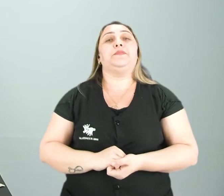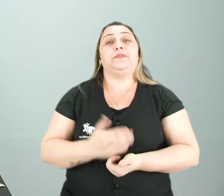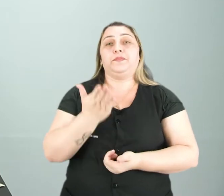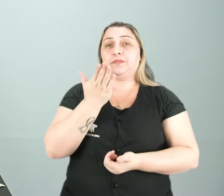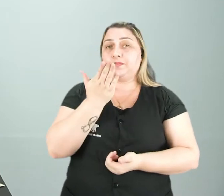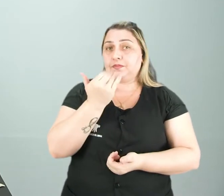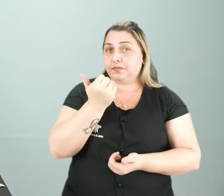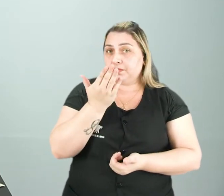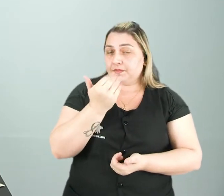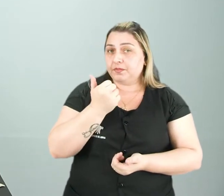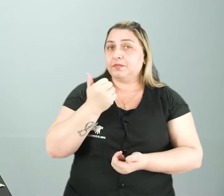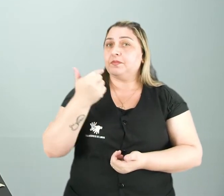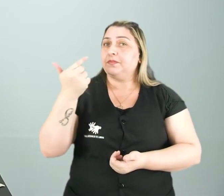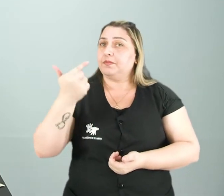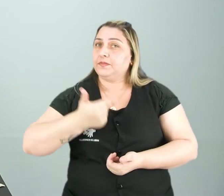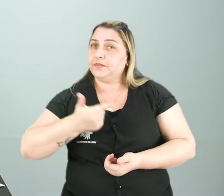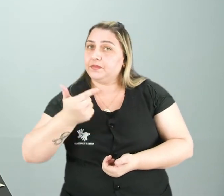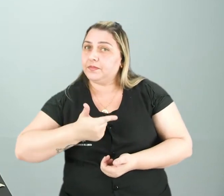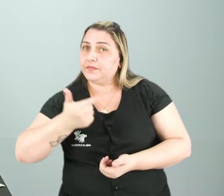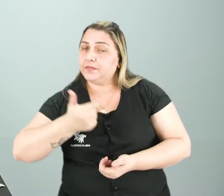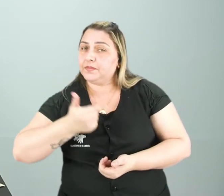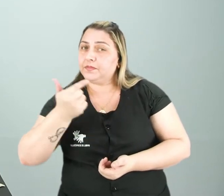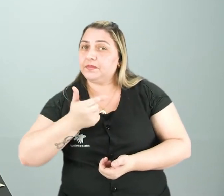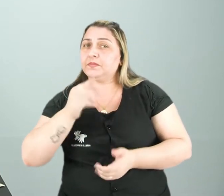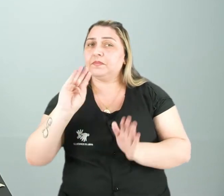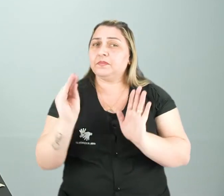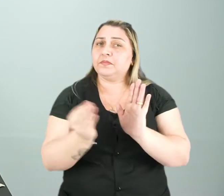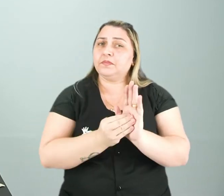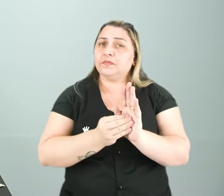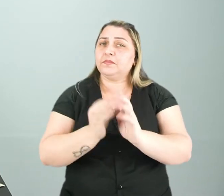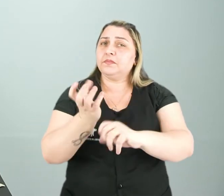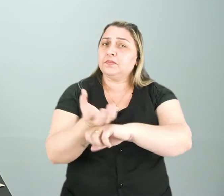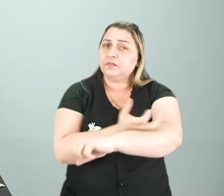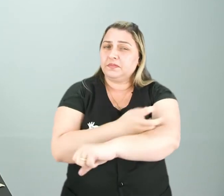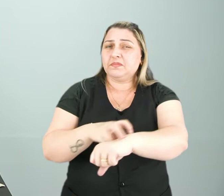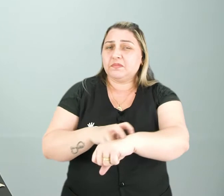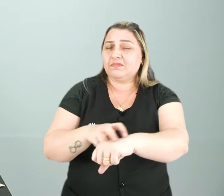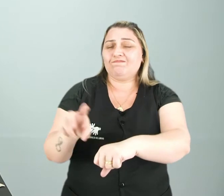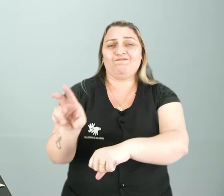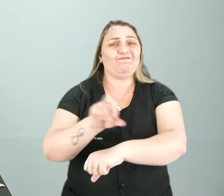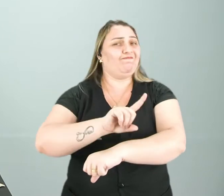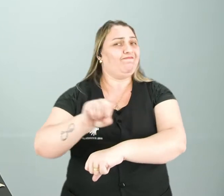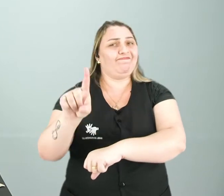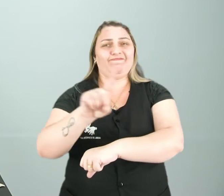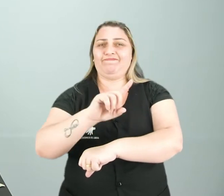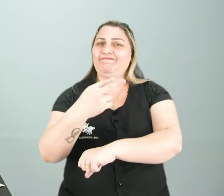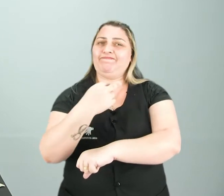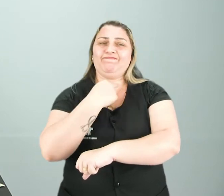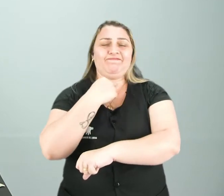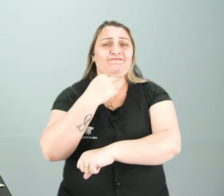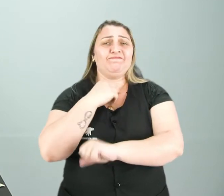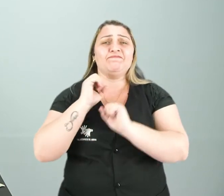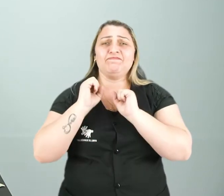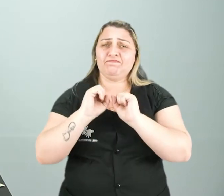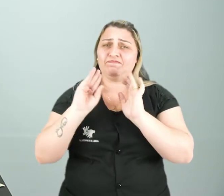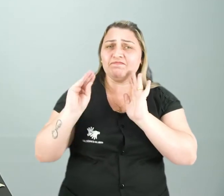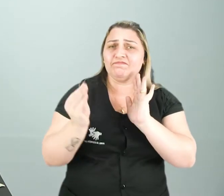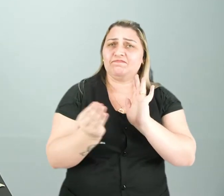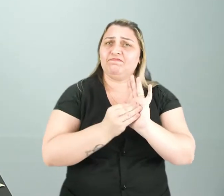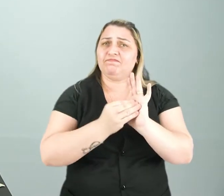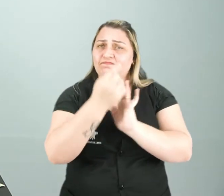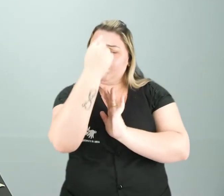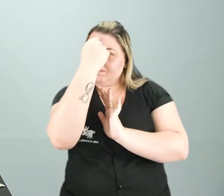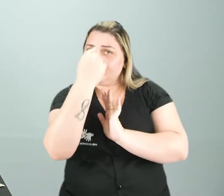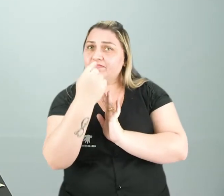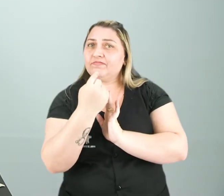secundário. Eu posso colocar aqui a imagem de um vegetal, Não, não é mesmo? Posso colocar aqui a imagem